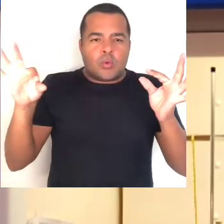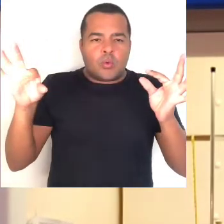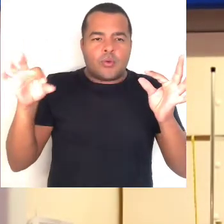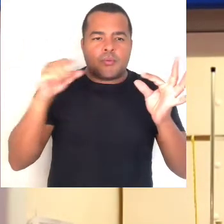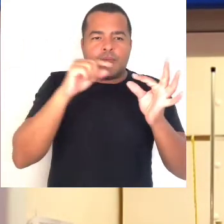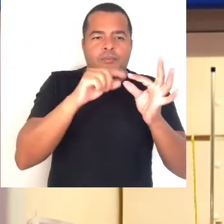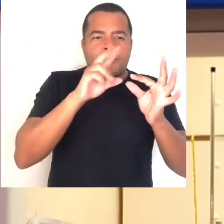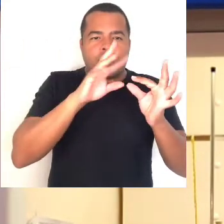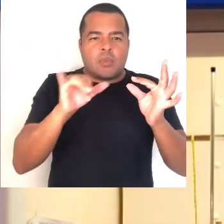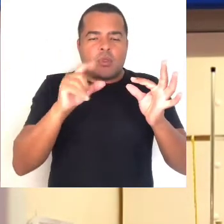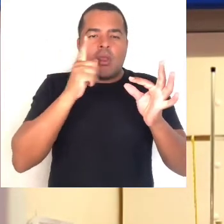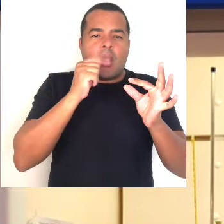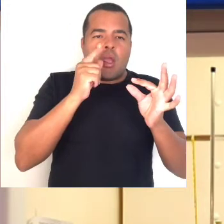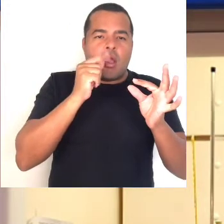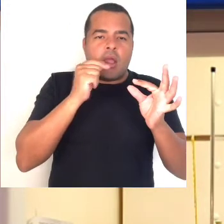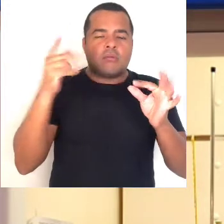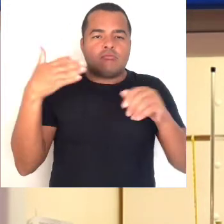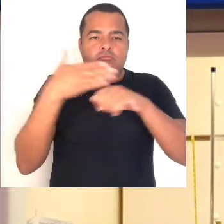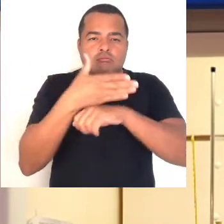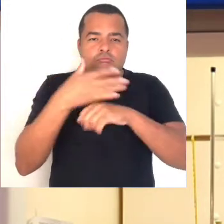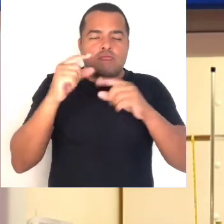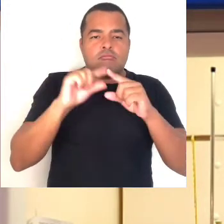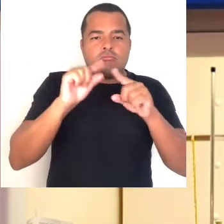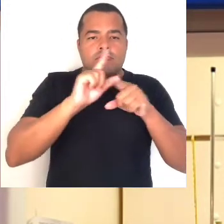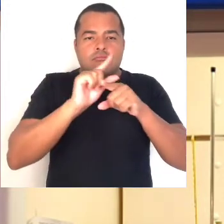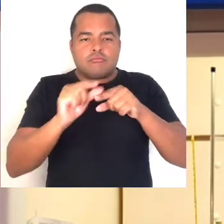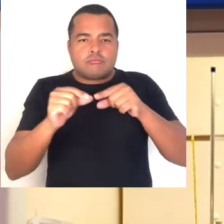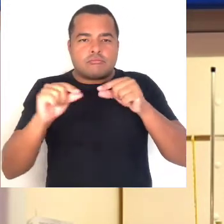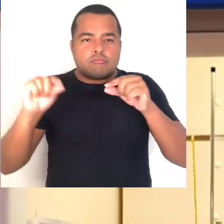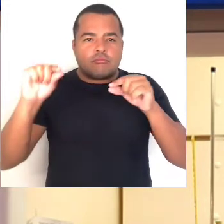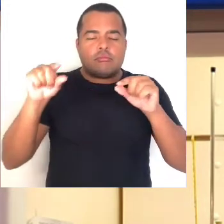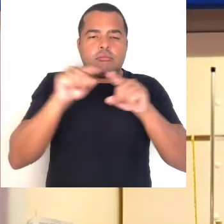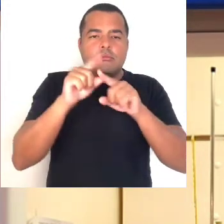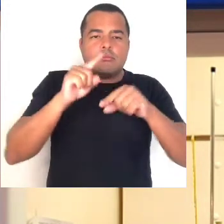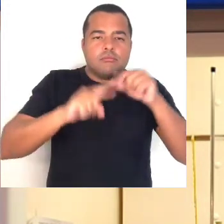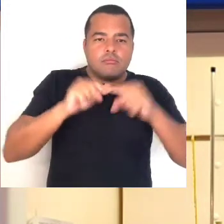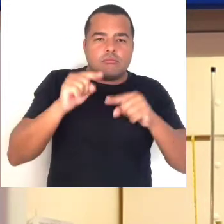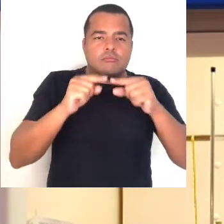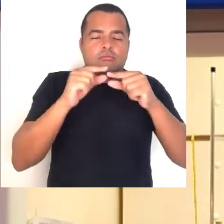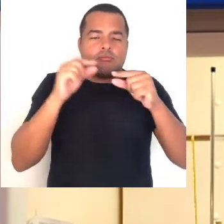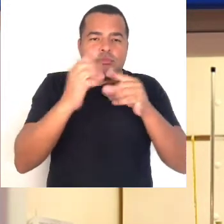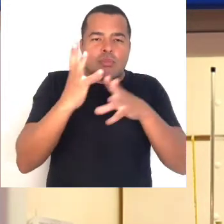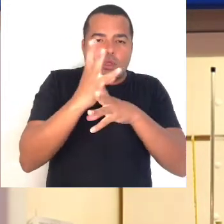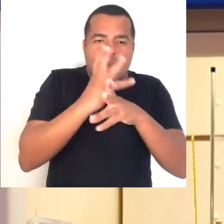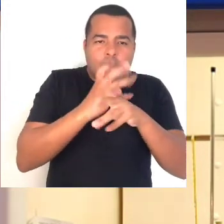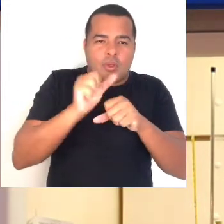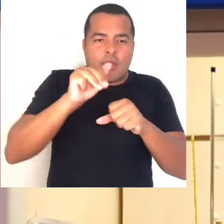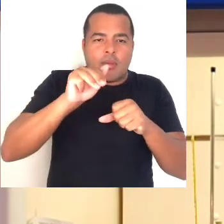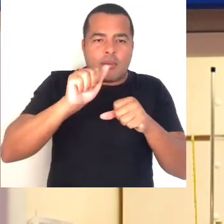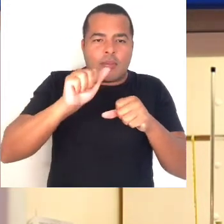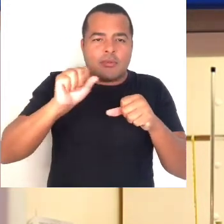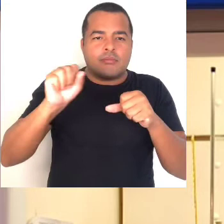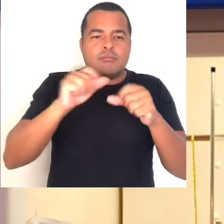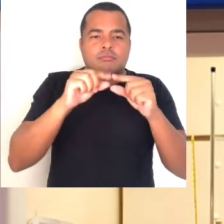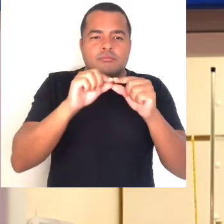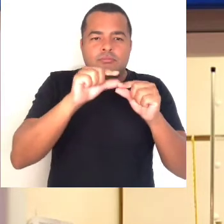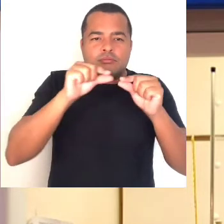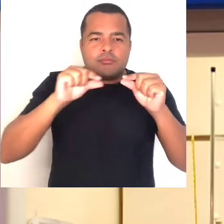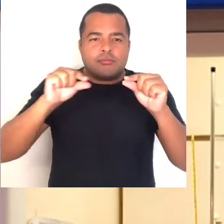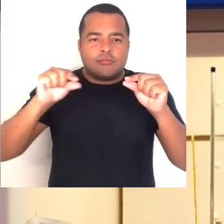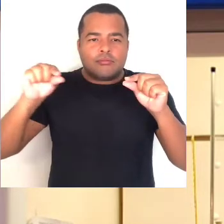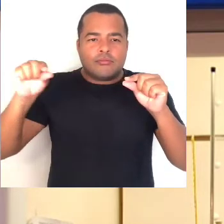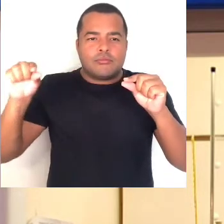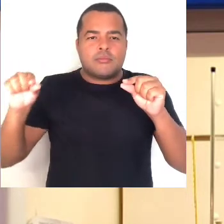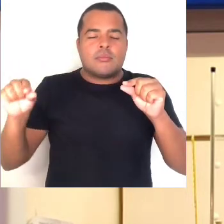região. Aqui eu tenho um condensador conectado em que eu vou ter a entrada e a saída de água, e o meu material que estiver sendo